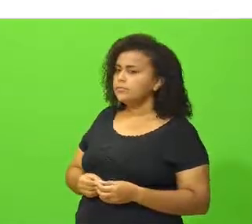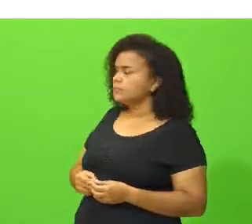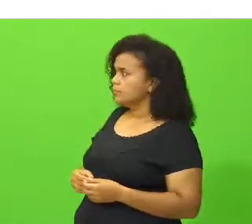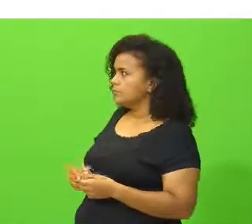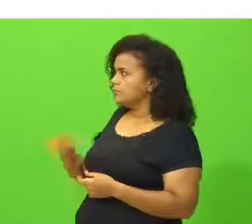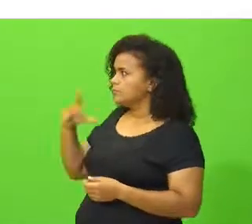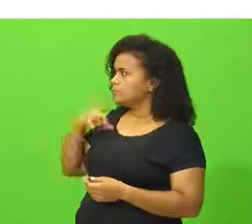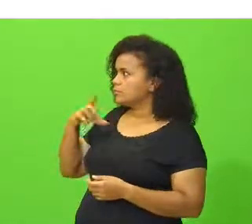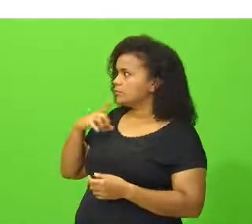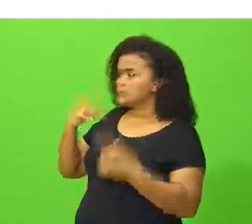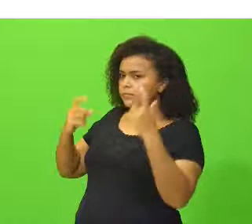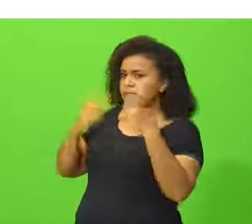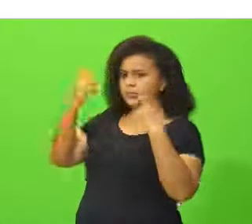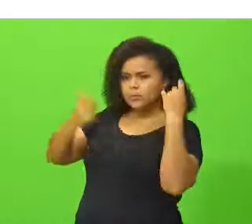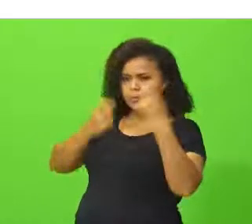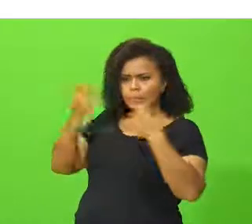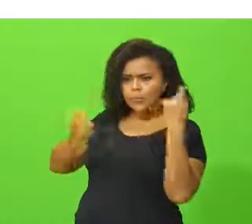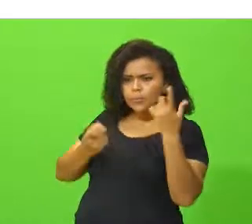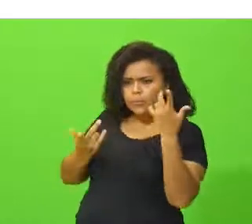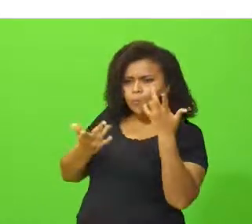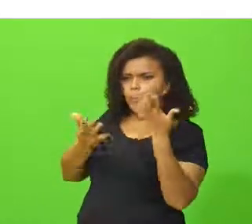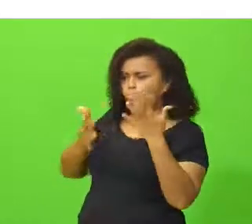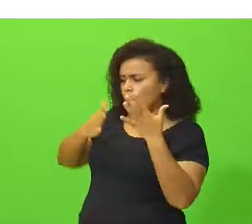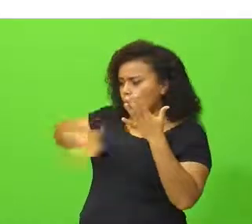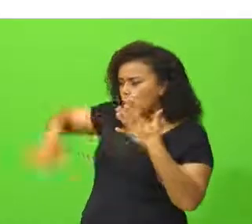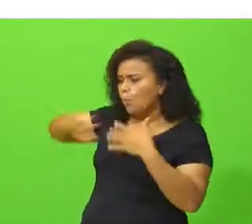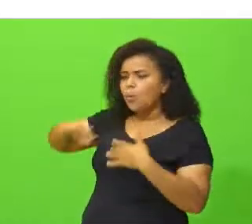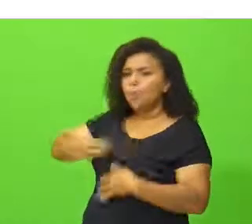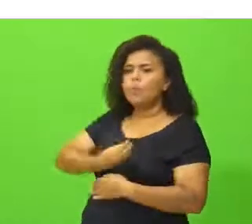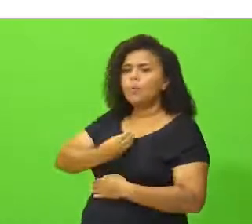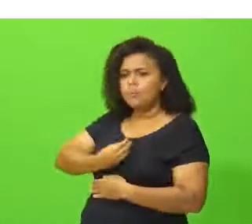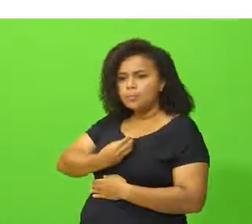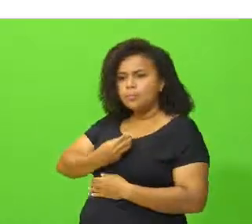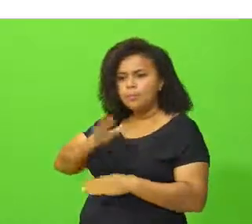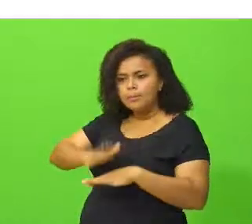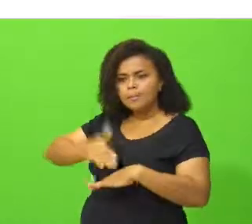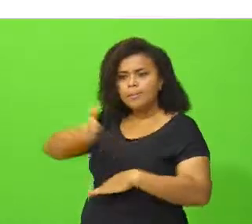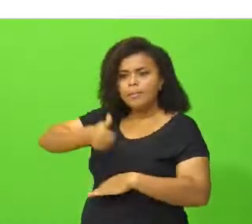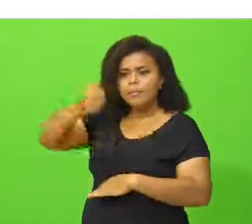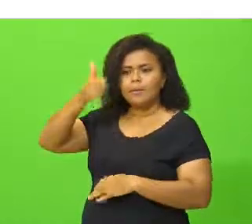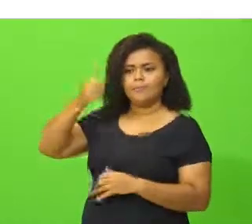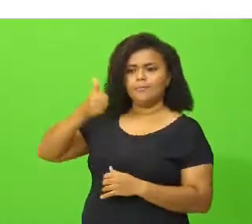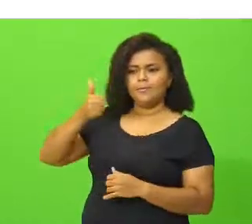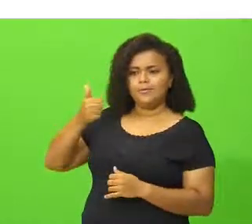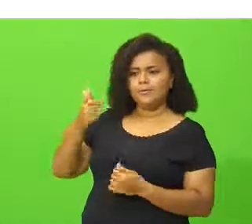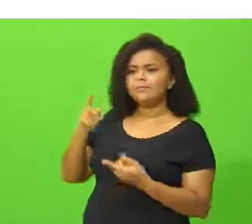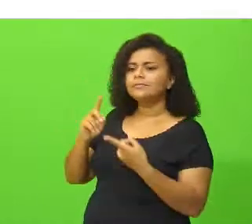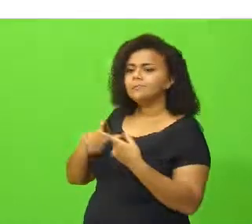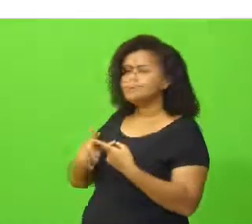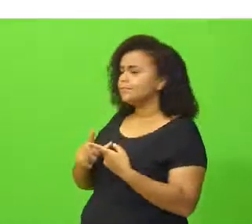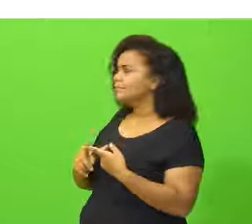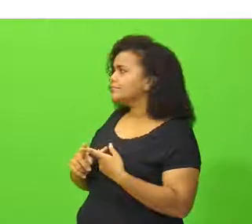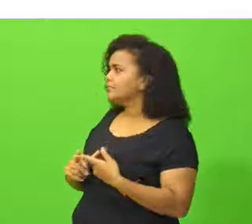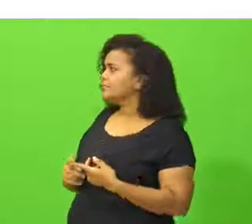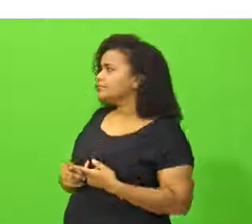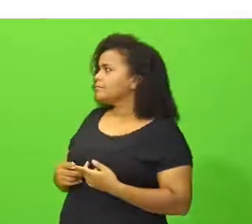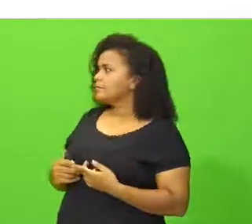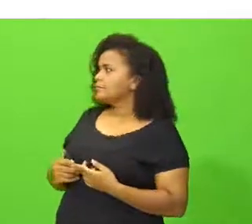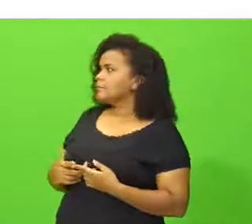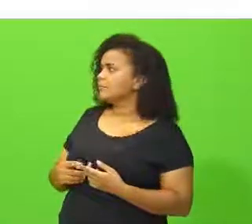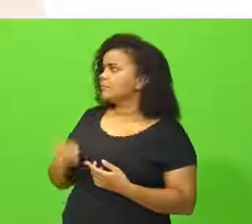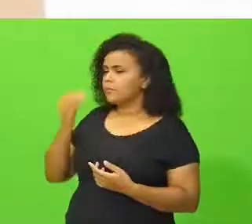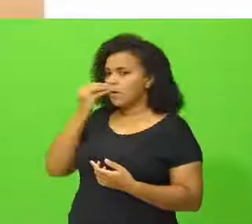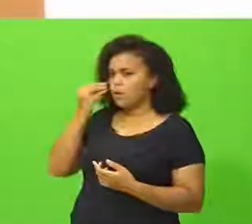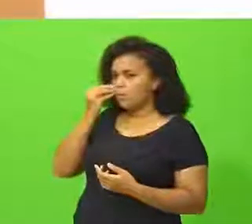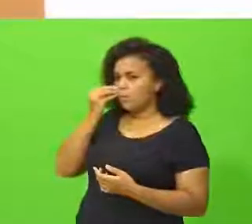se houver essa preocupação com o meio, a qualidade de vida também vai ser de excelente, né? Aqui